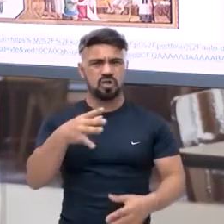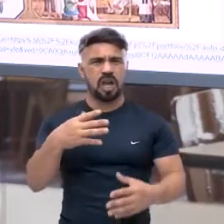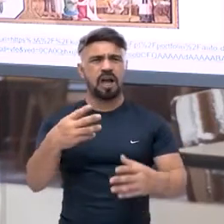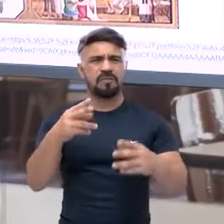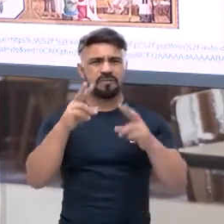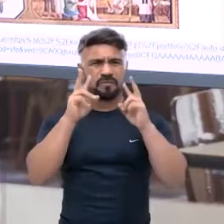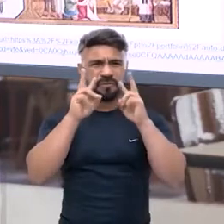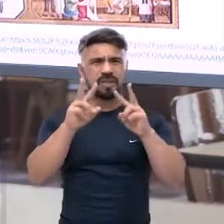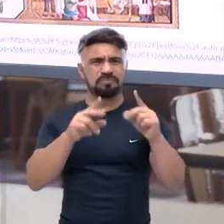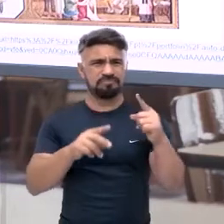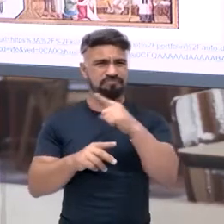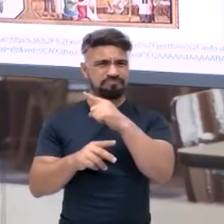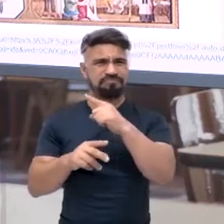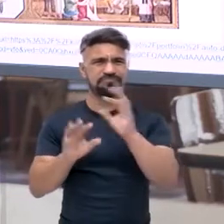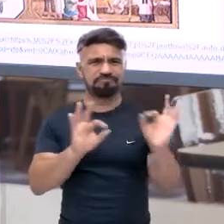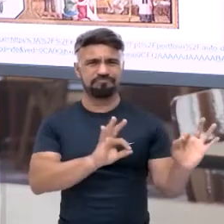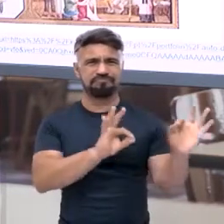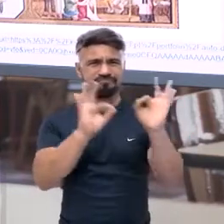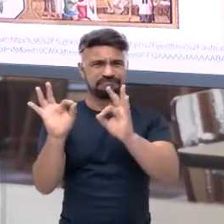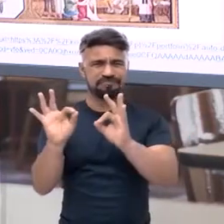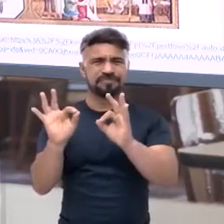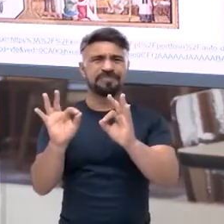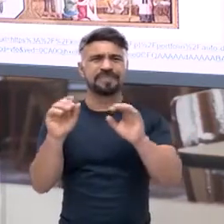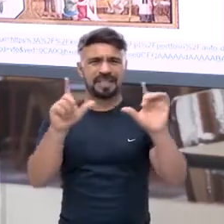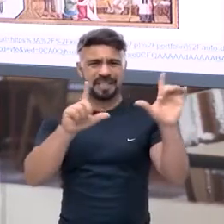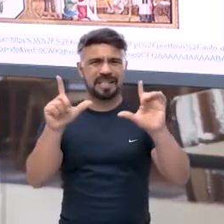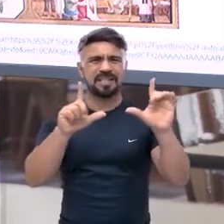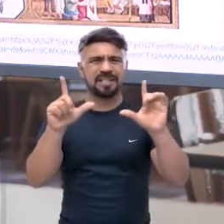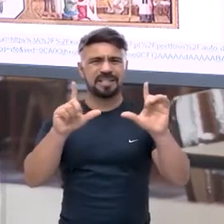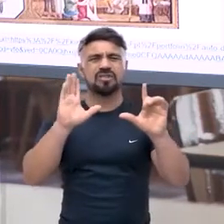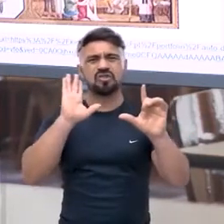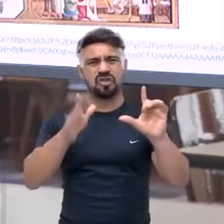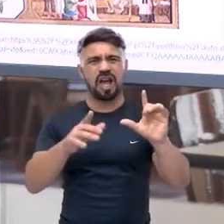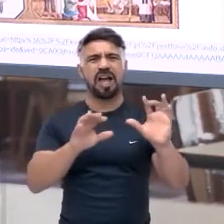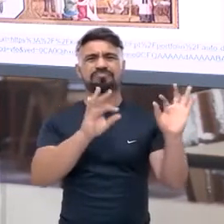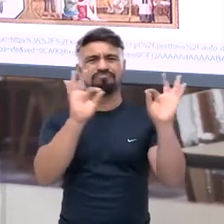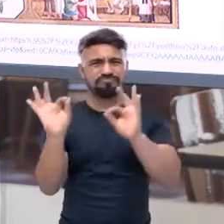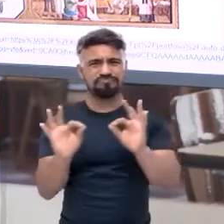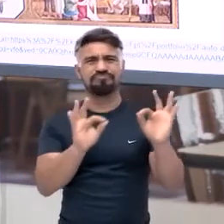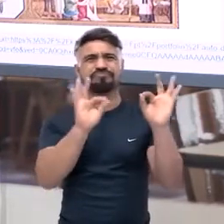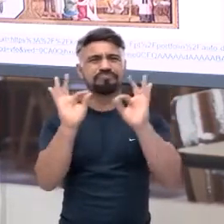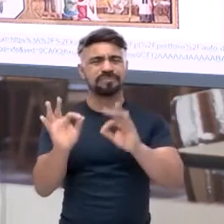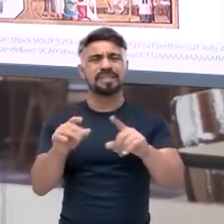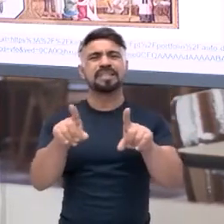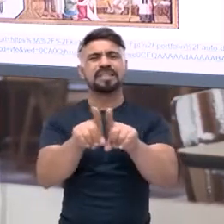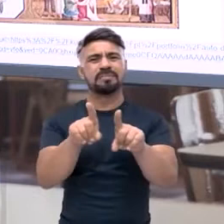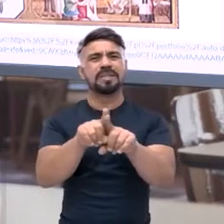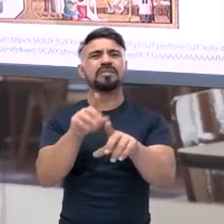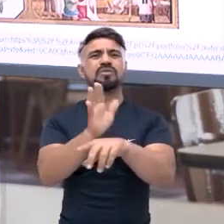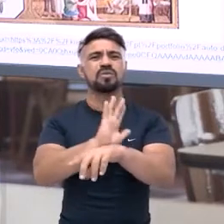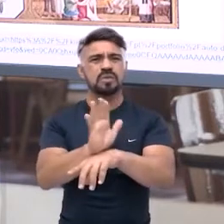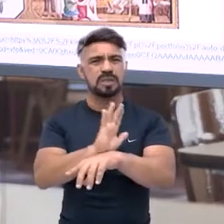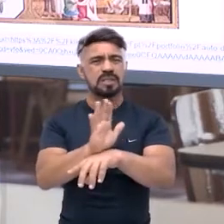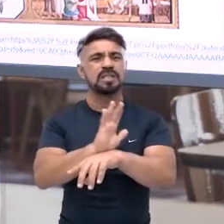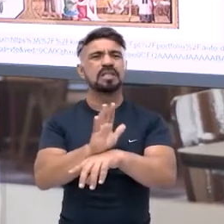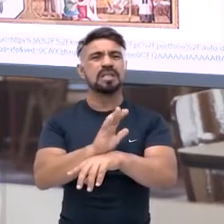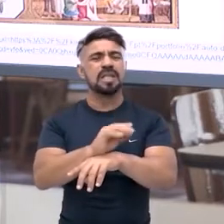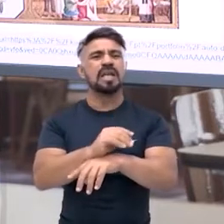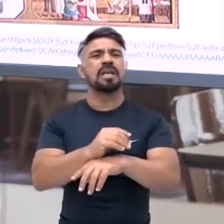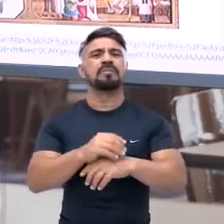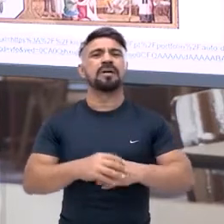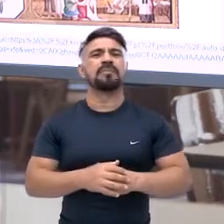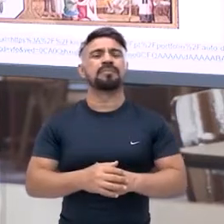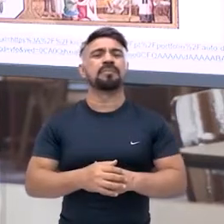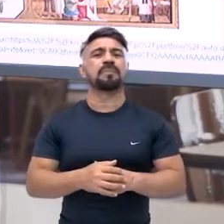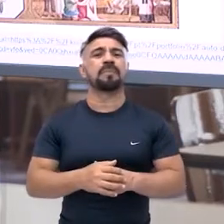Você já deve ter assistido, já passou várias vezes na TV aberta, já passou no cinema. É uma obra